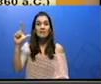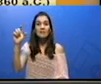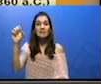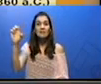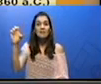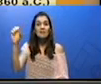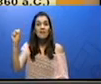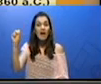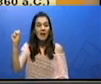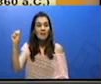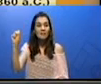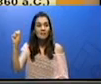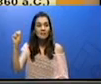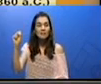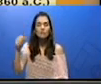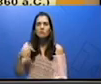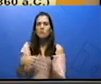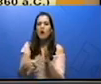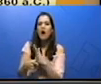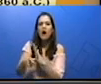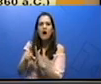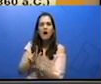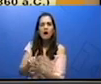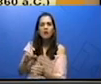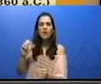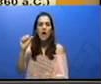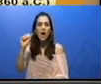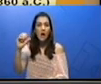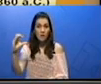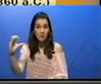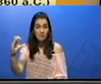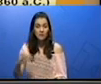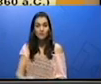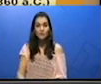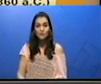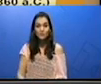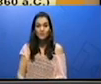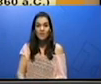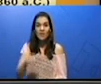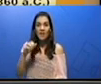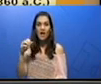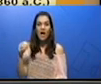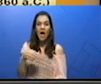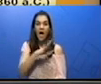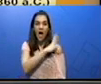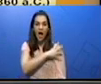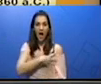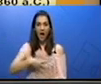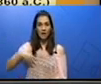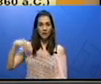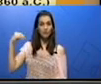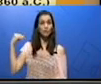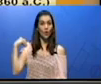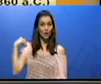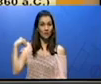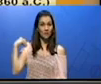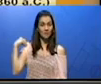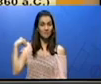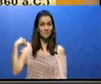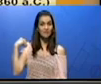de 625 a 547 a.C., Aristóteles, de 384